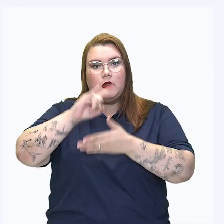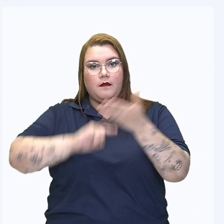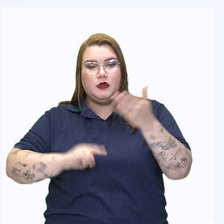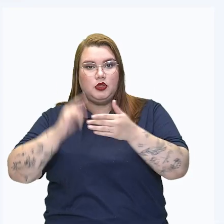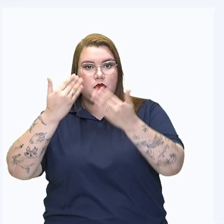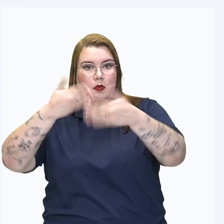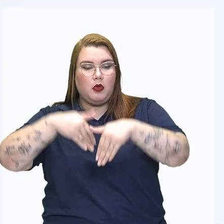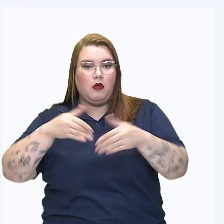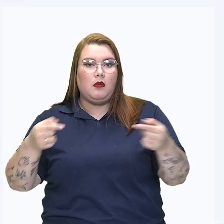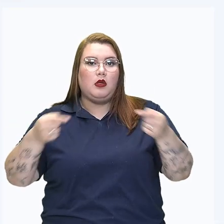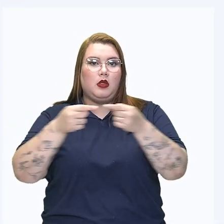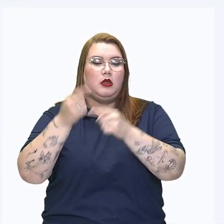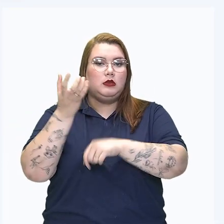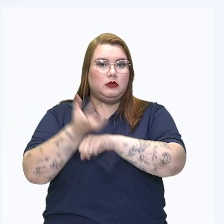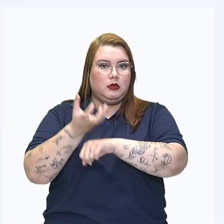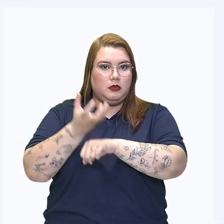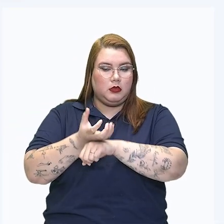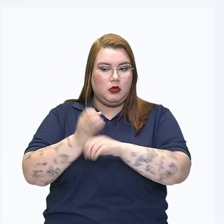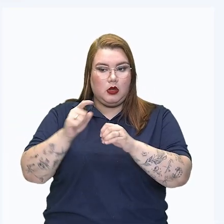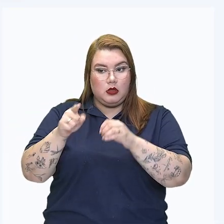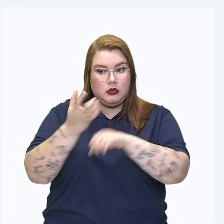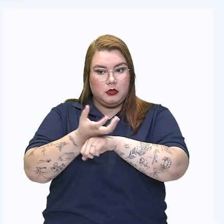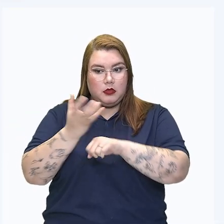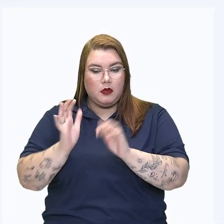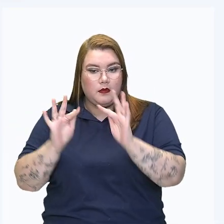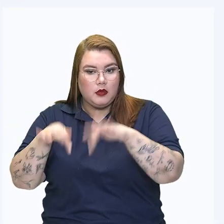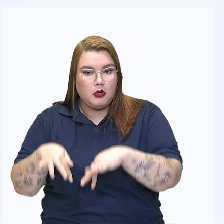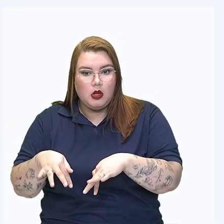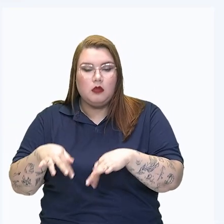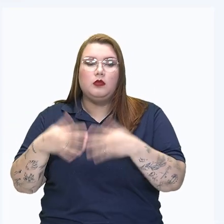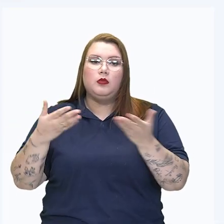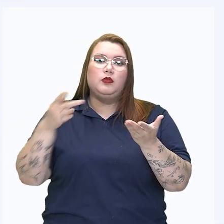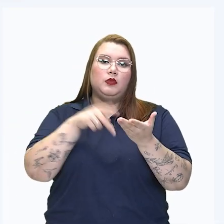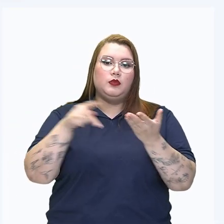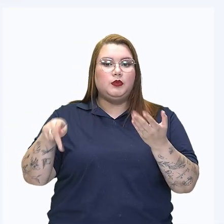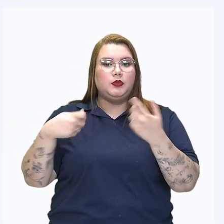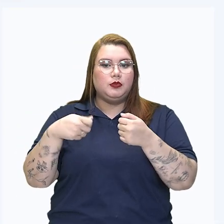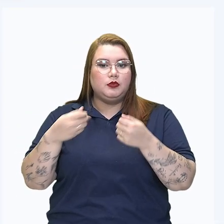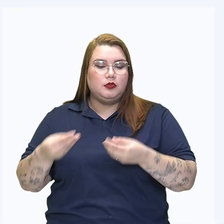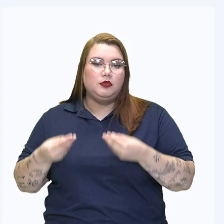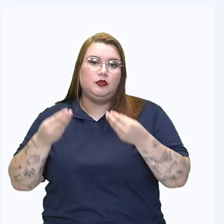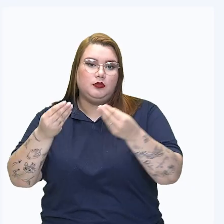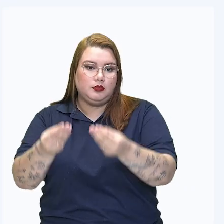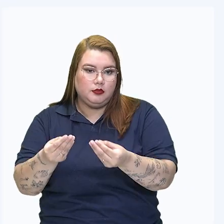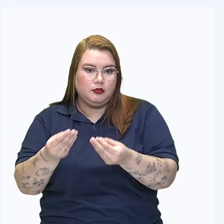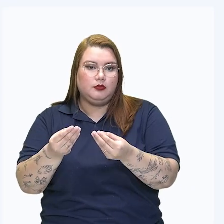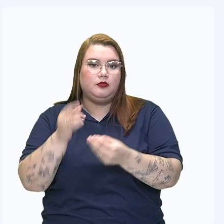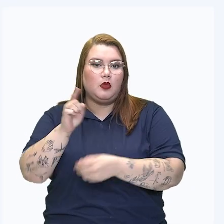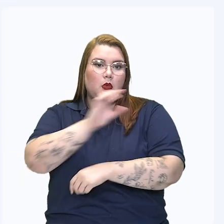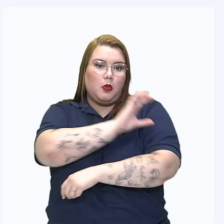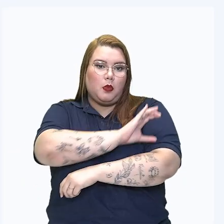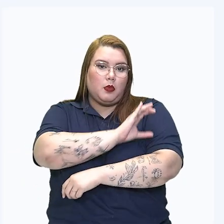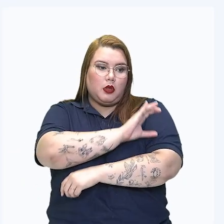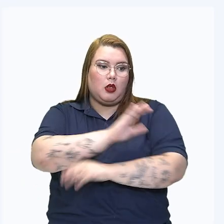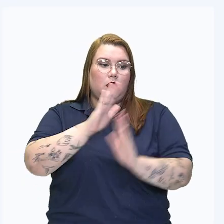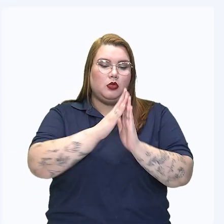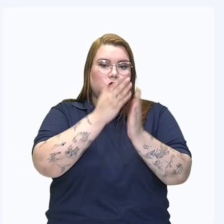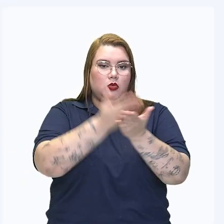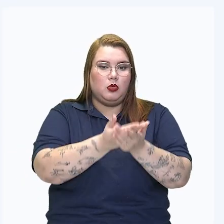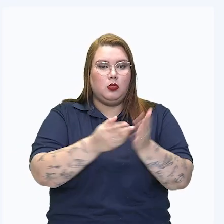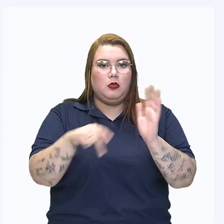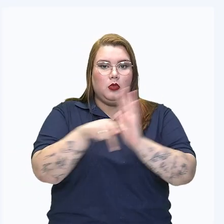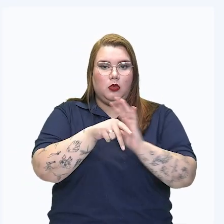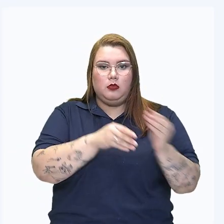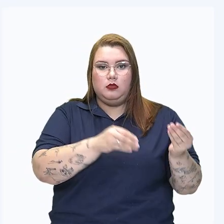é por componente curricular. O componente fechou, o professor já tem que entregar para o coordenador do mediado